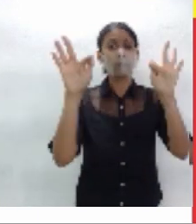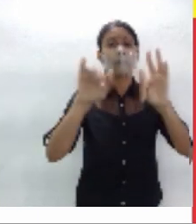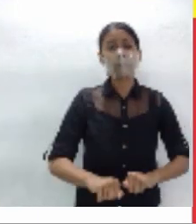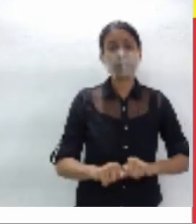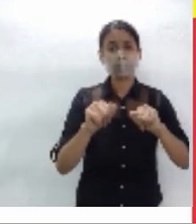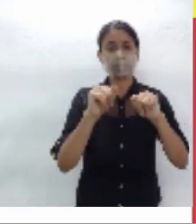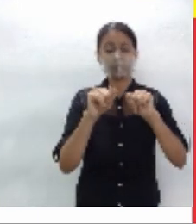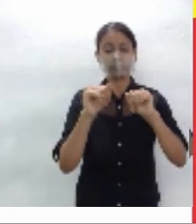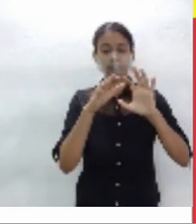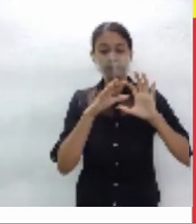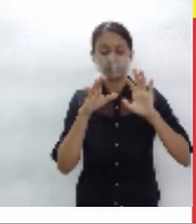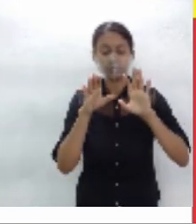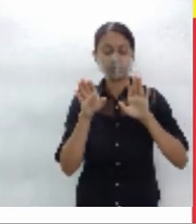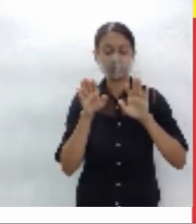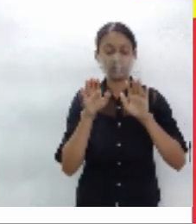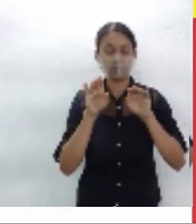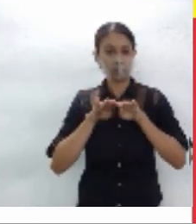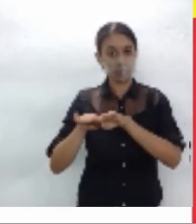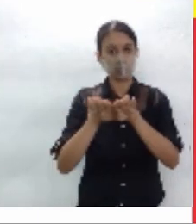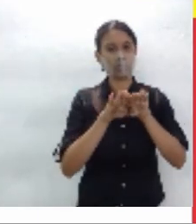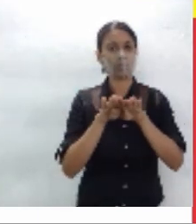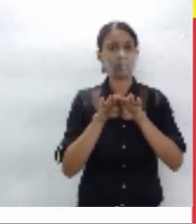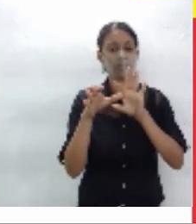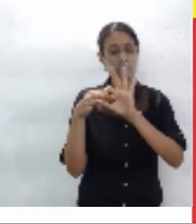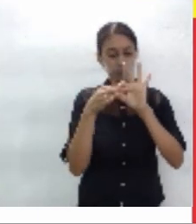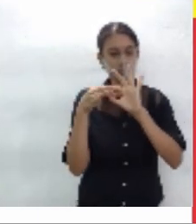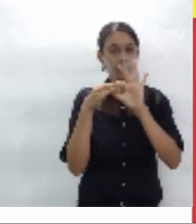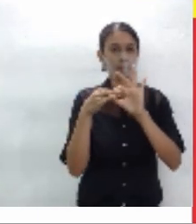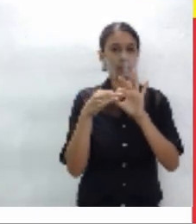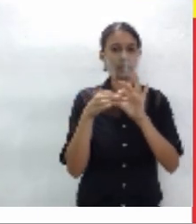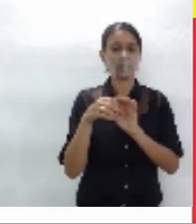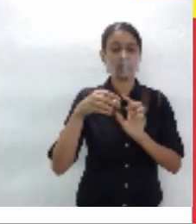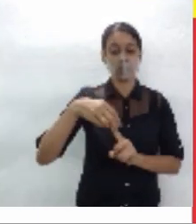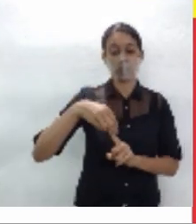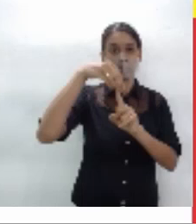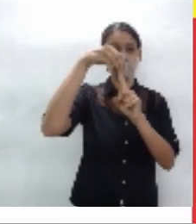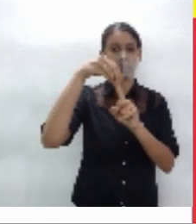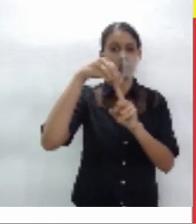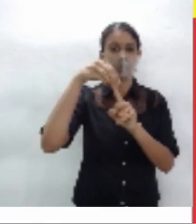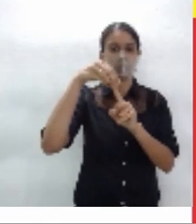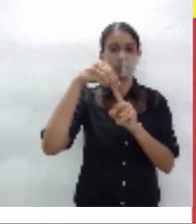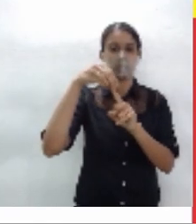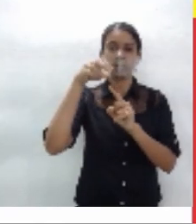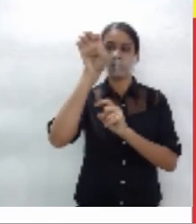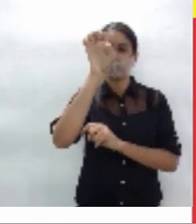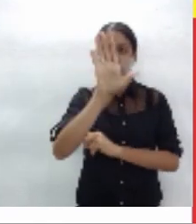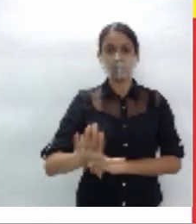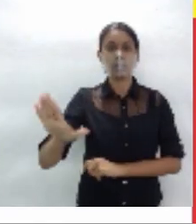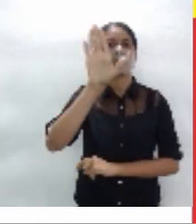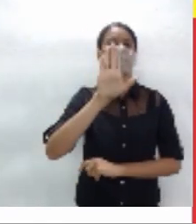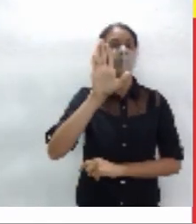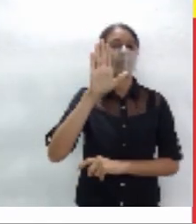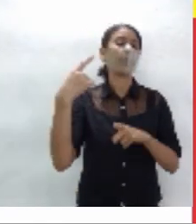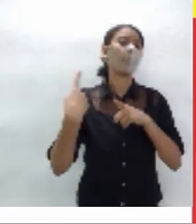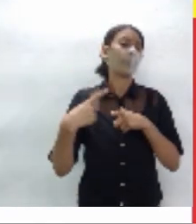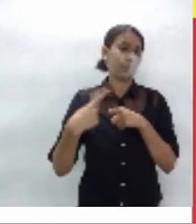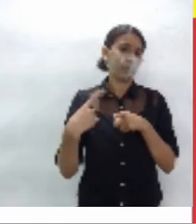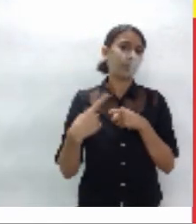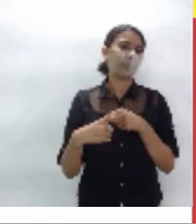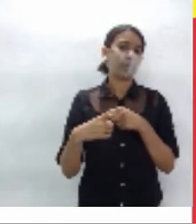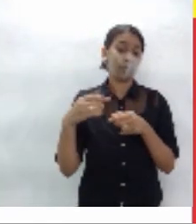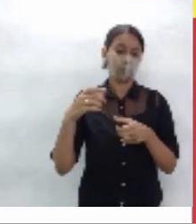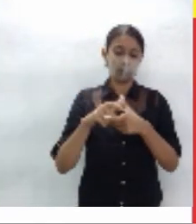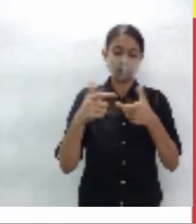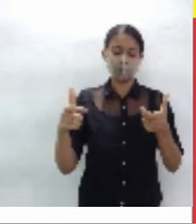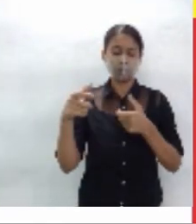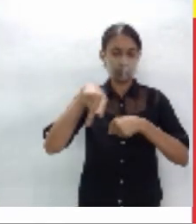hegemonia econômica militar europeia no mundo. Por quê, professor? Porque os maiores